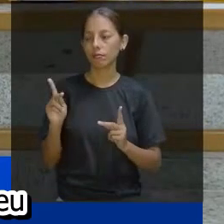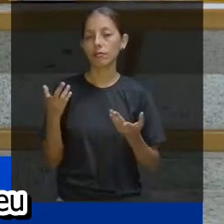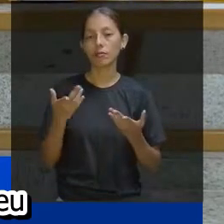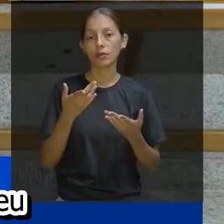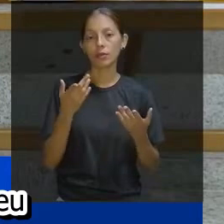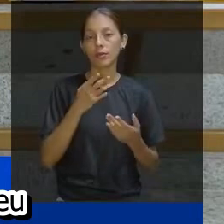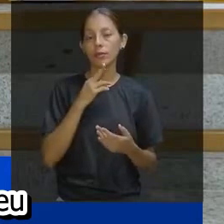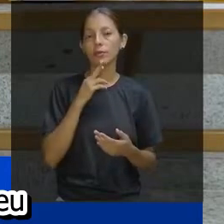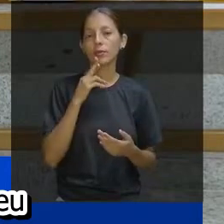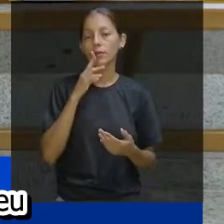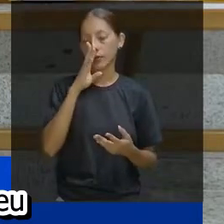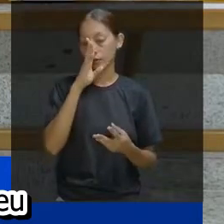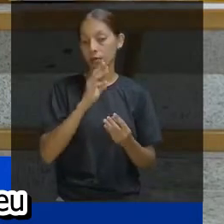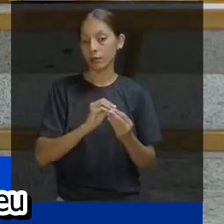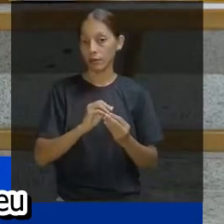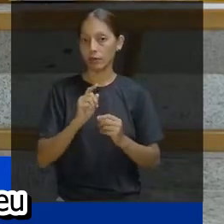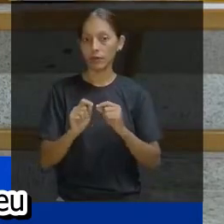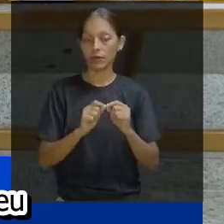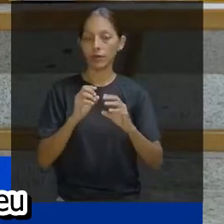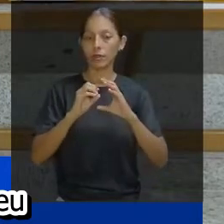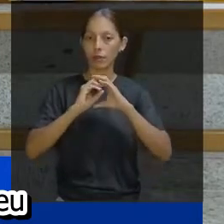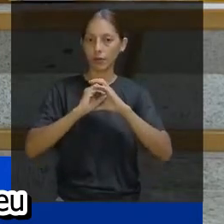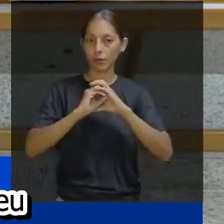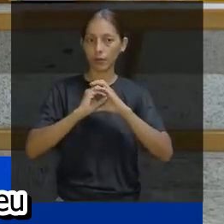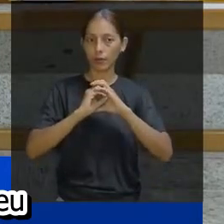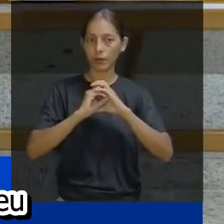resultado. O TRE do Amapá